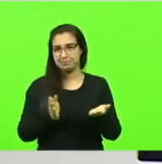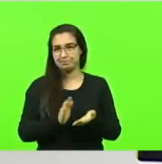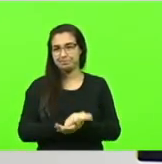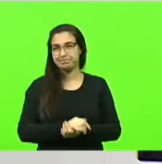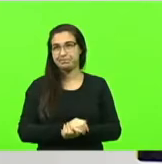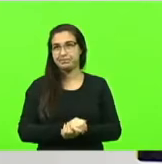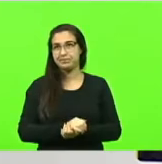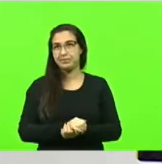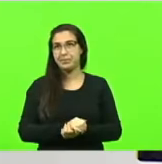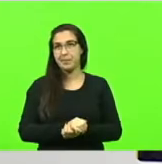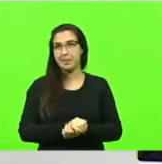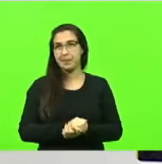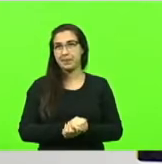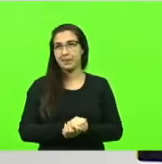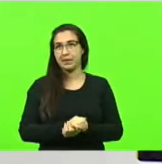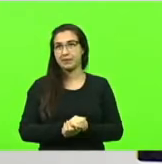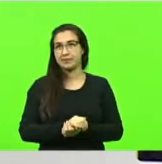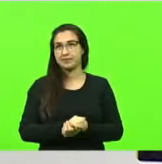Eu recebi aqui, ó,